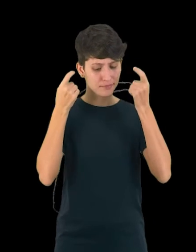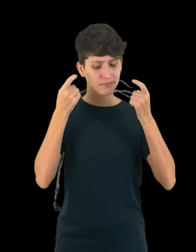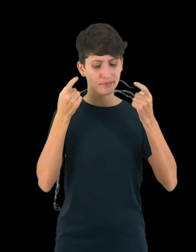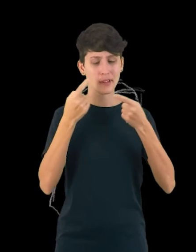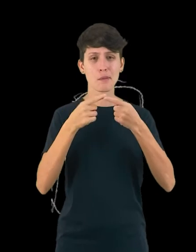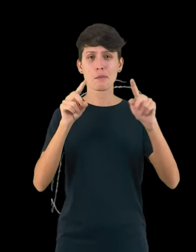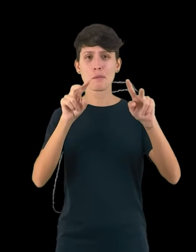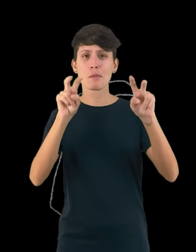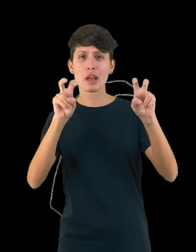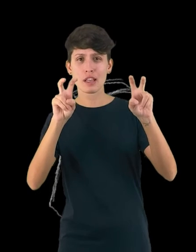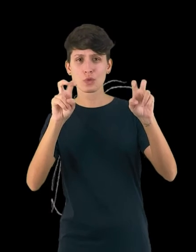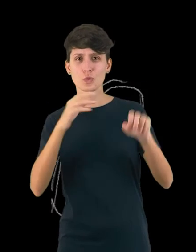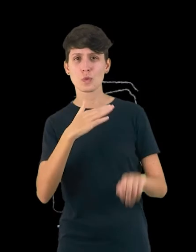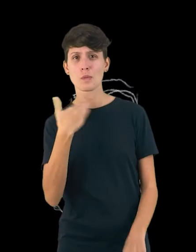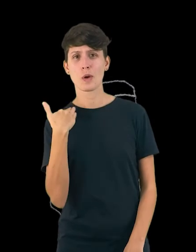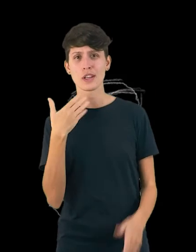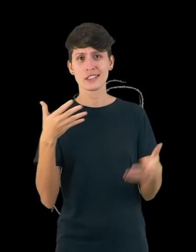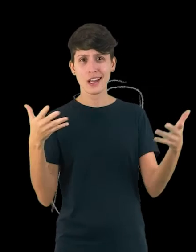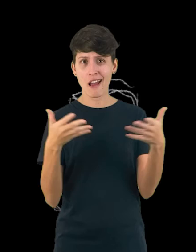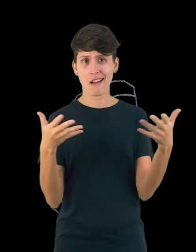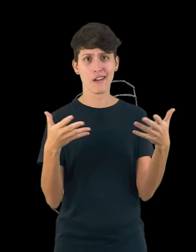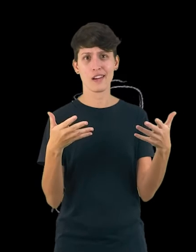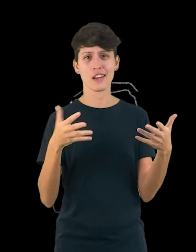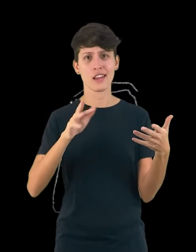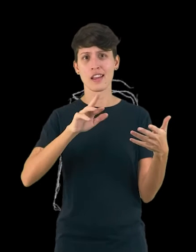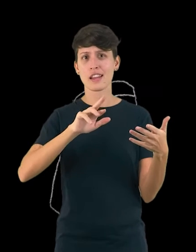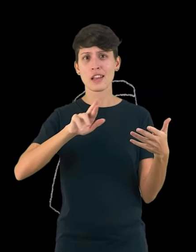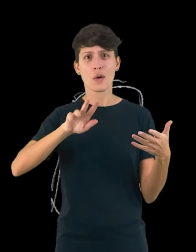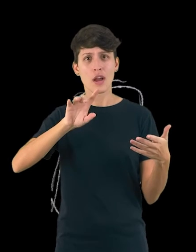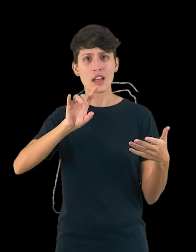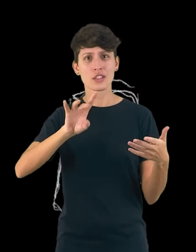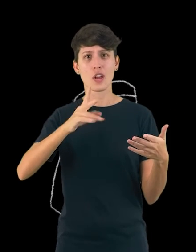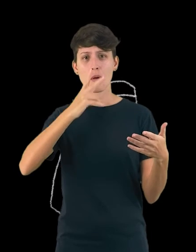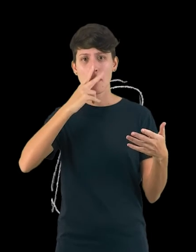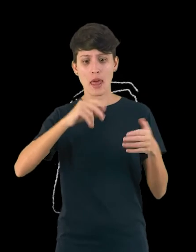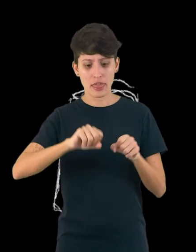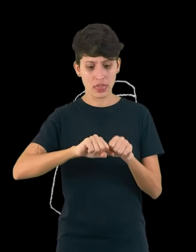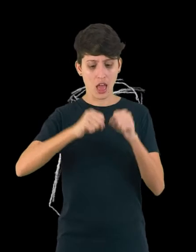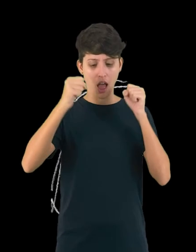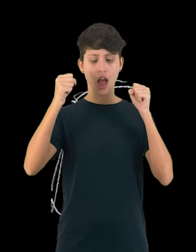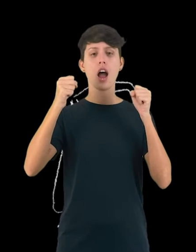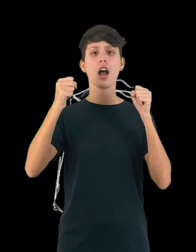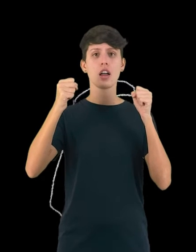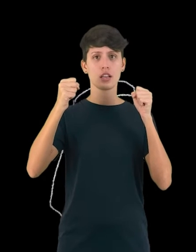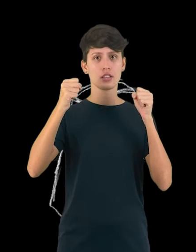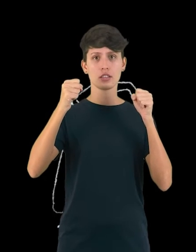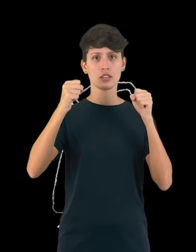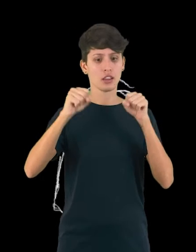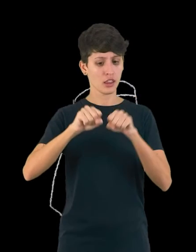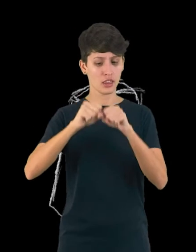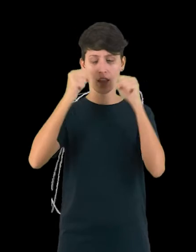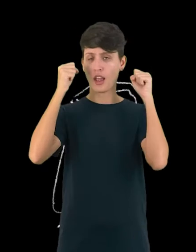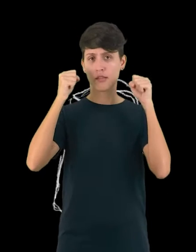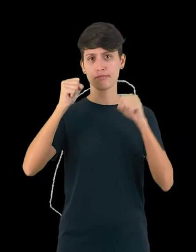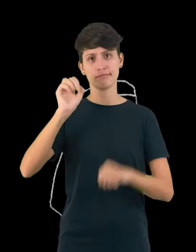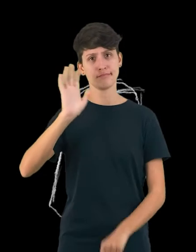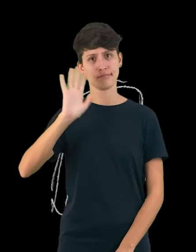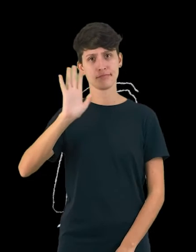Mas é muito preocupante porque a morte, para esse momento agora, ela não é mais